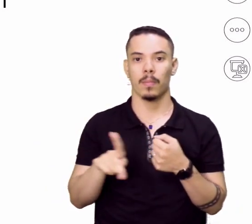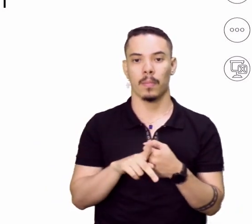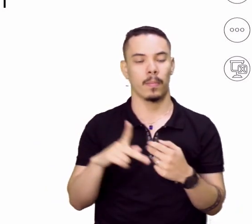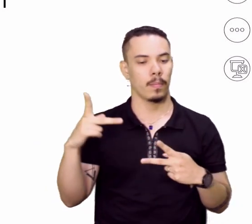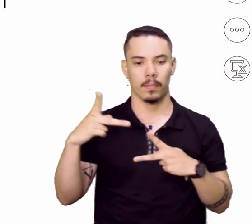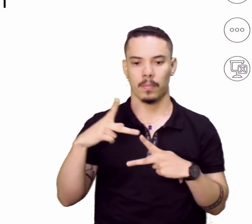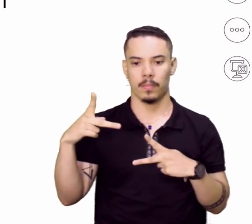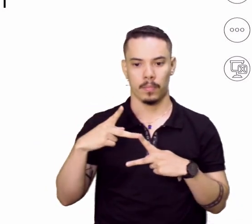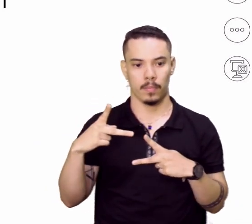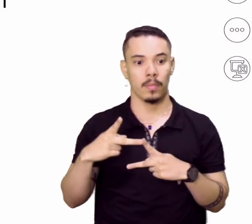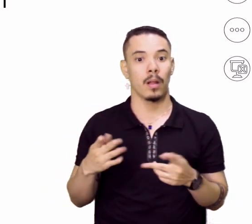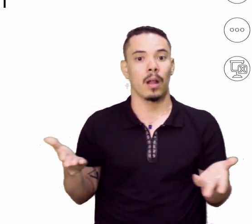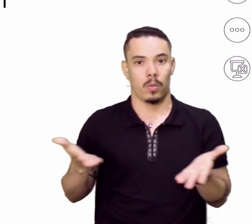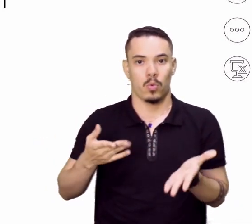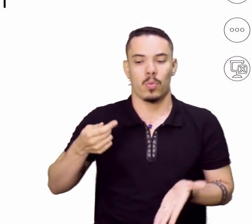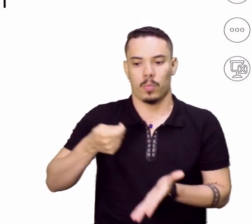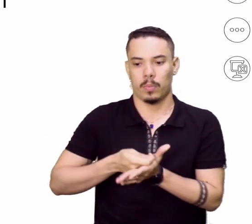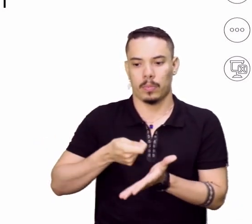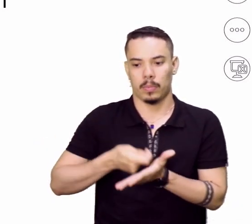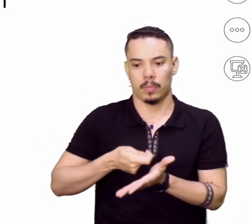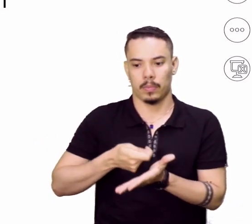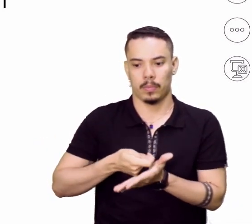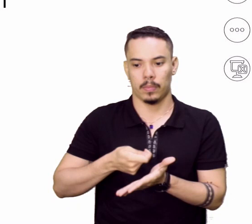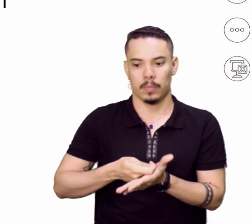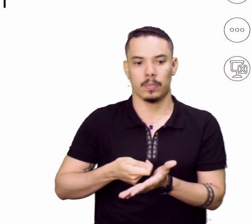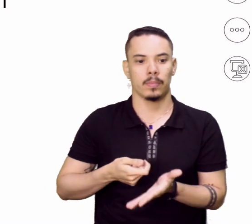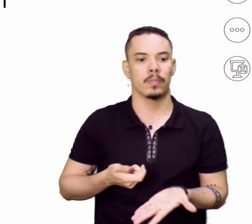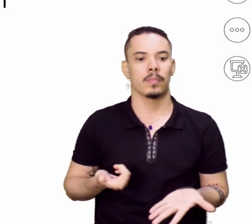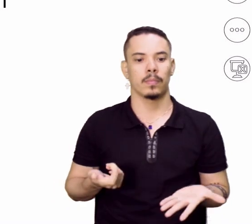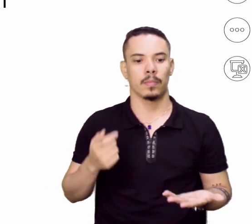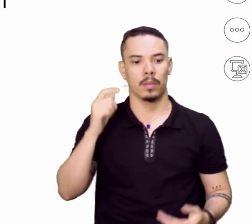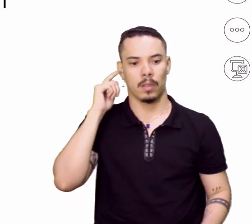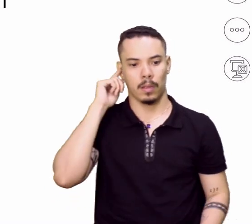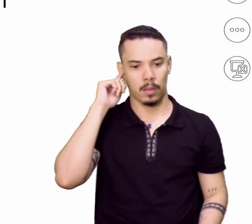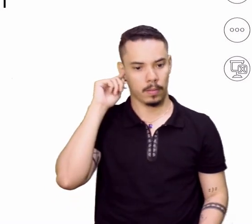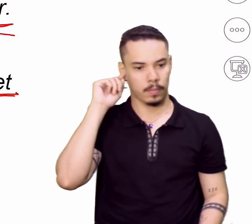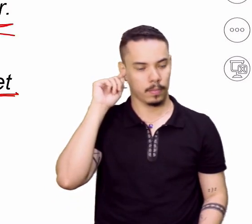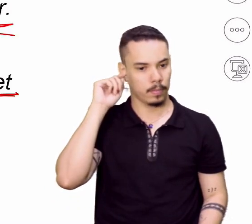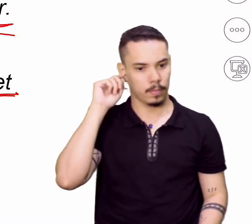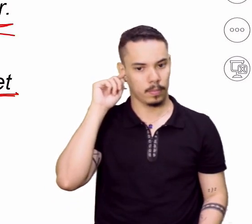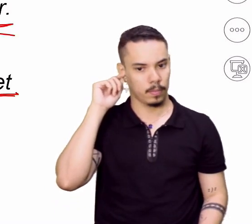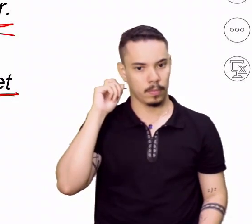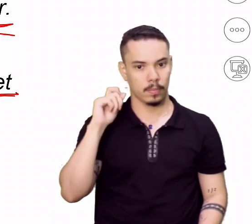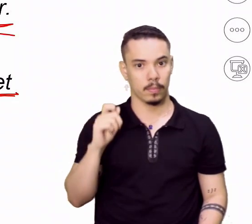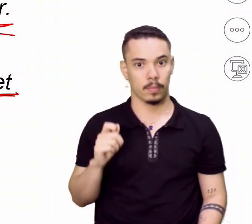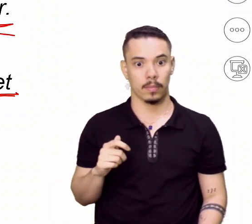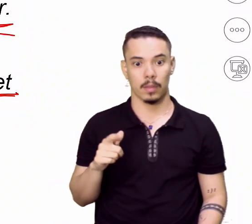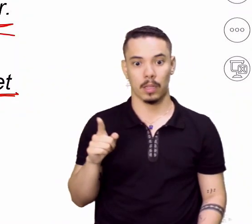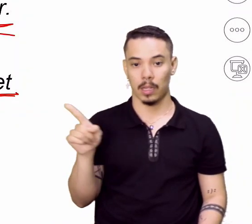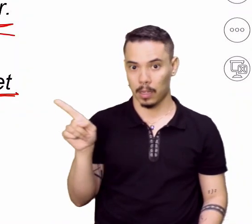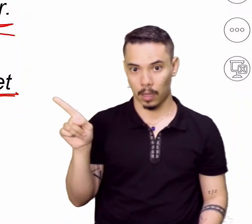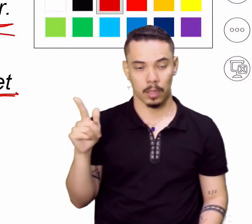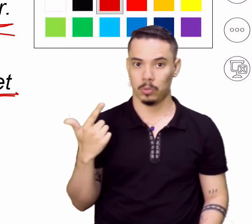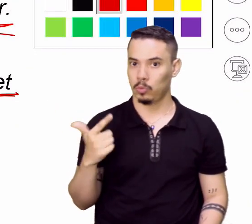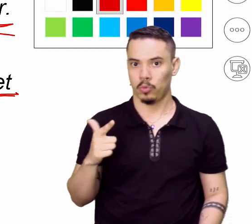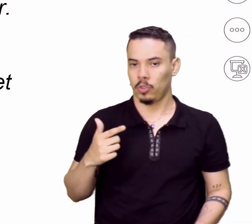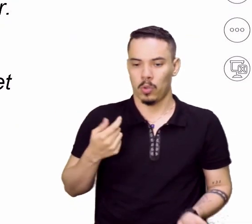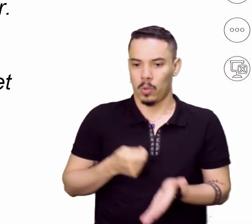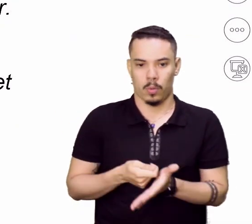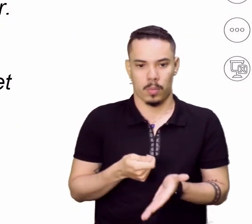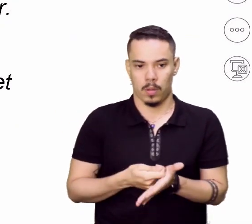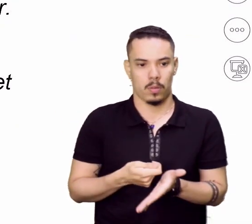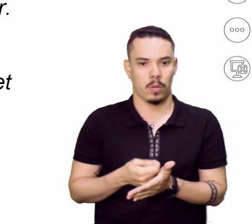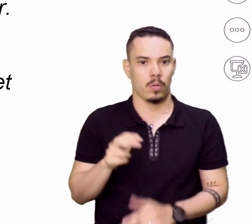agora vai ser obrigatório. Enquanto aqui você não tinha essa obrigatoriedade